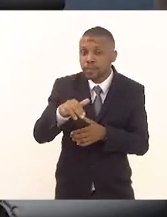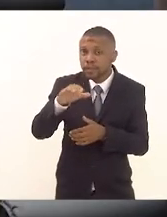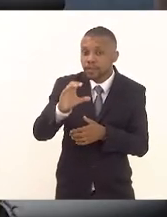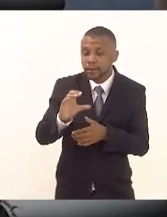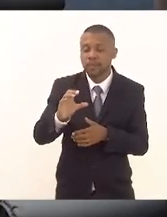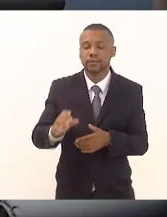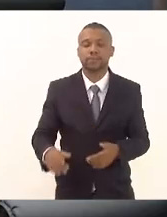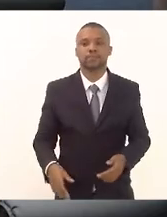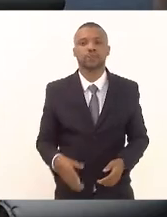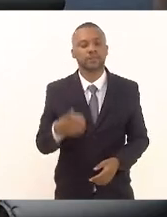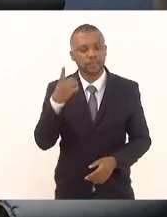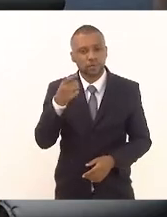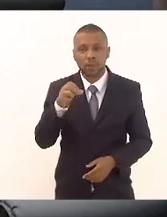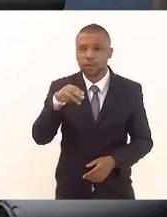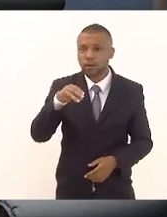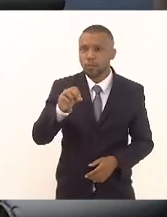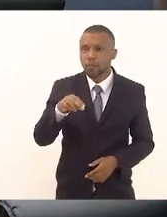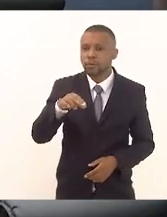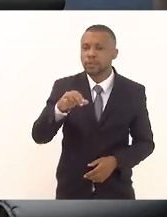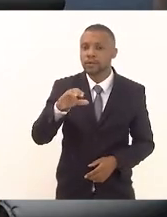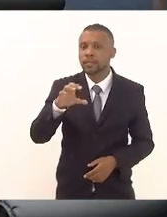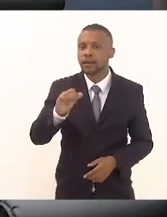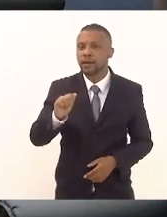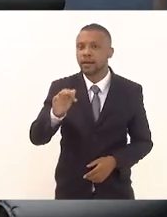Deputado Carlos Mink. Deputada Mônica Francisco.